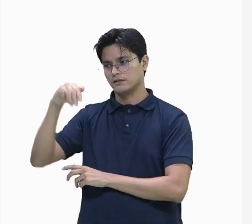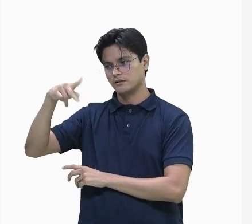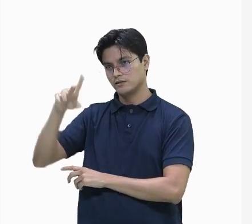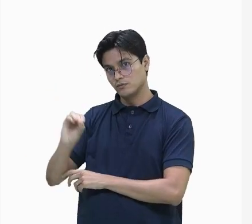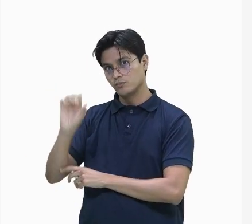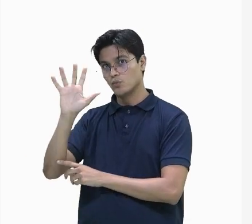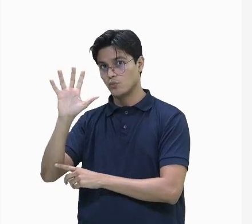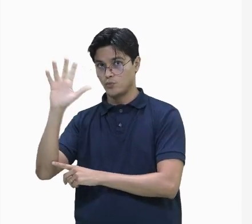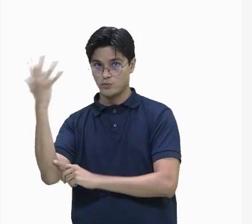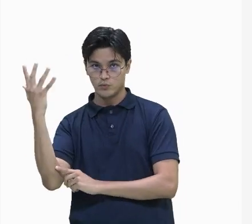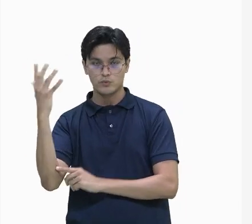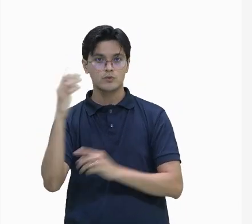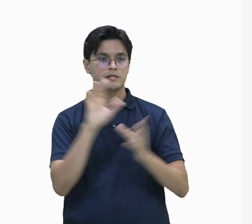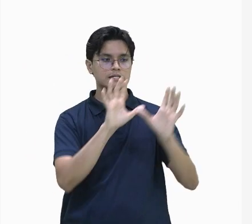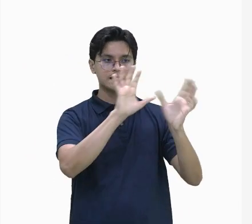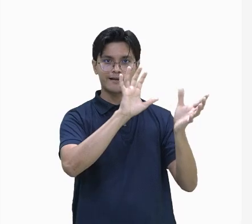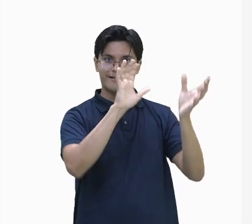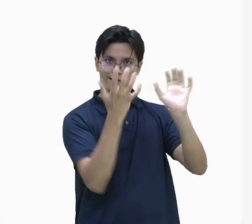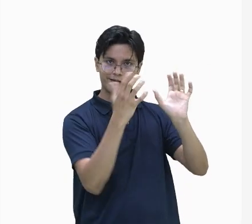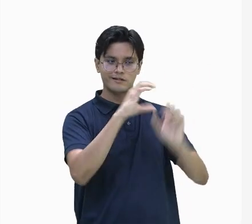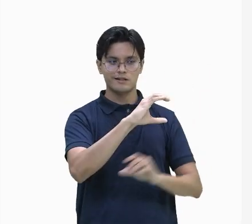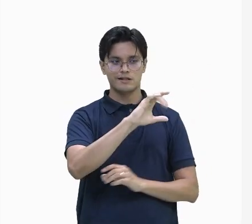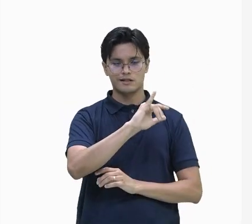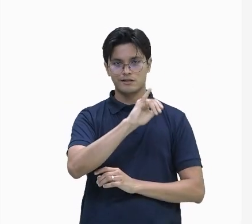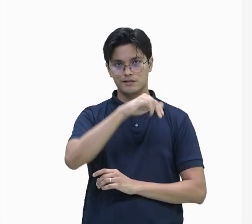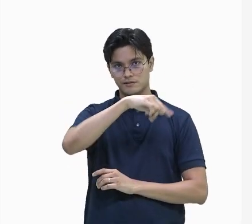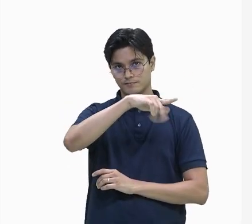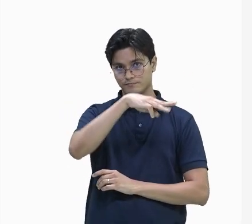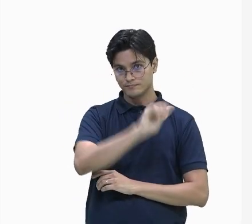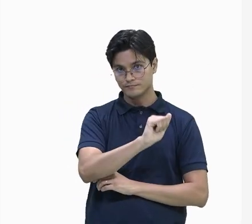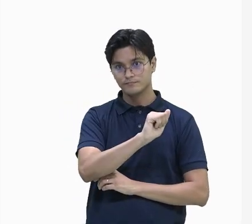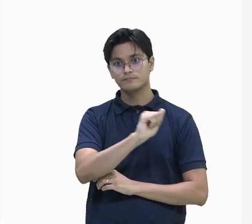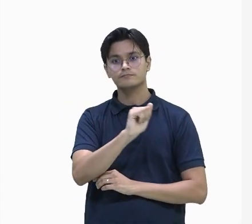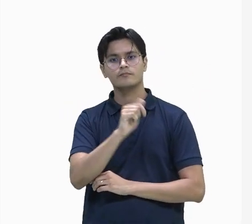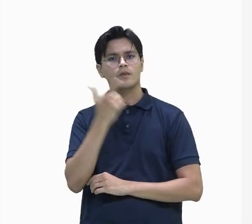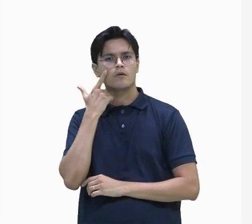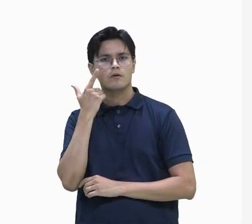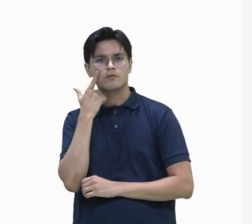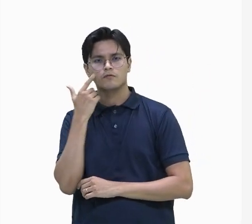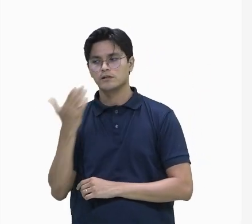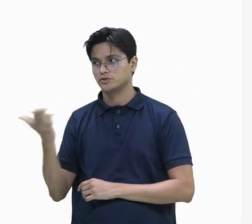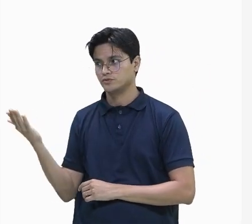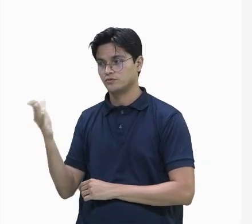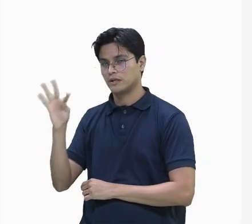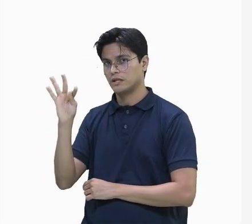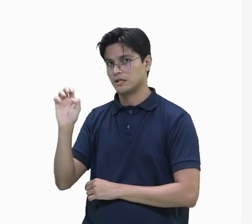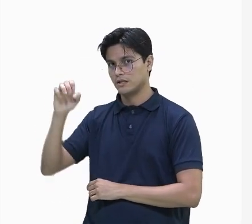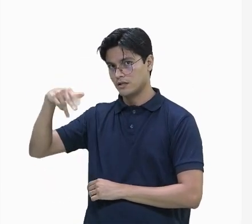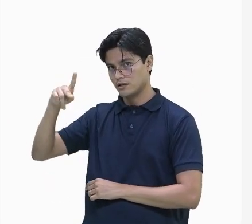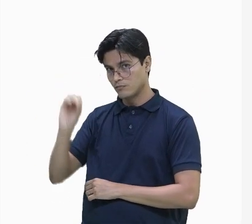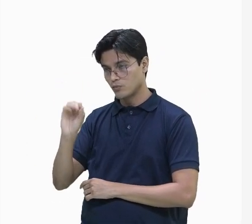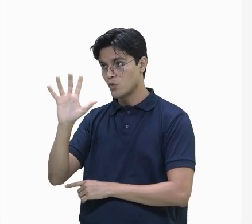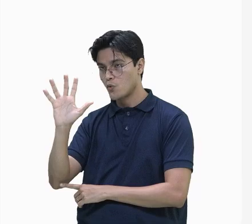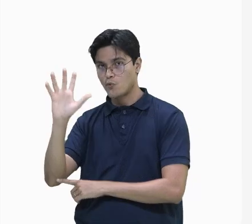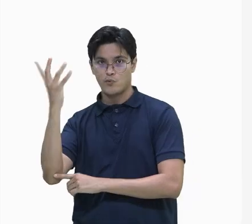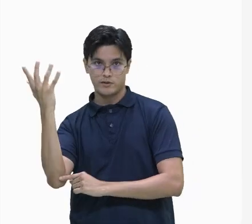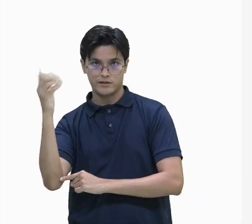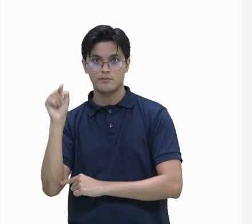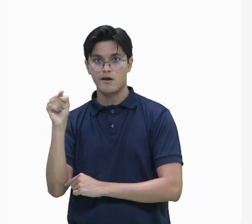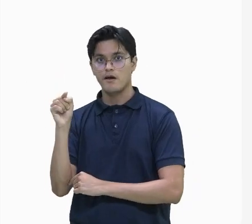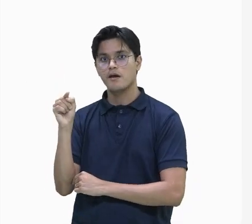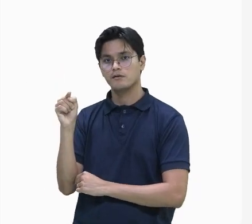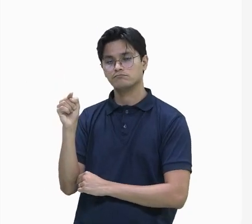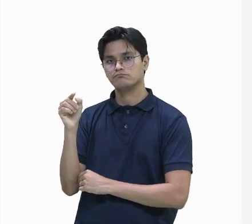clima. Veja aqui que o tempo vai se tratar do estado geral da